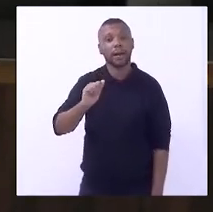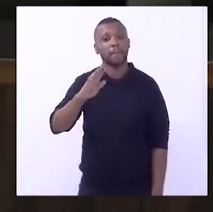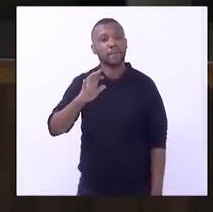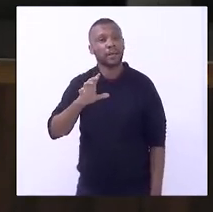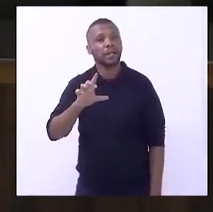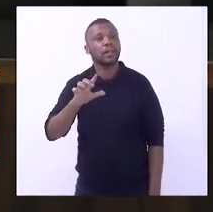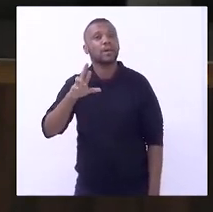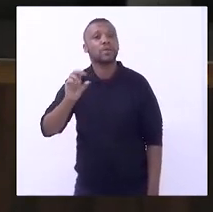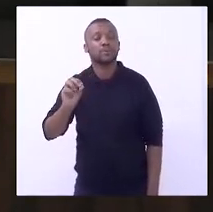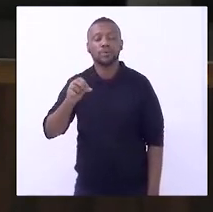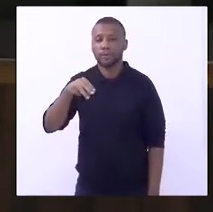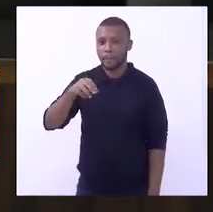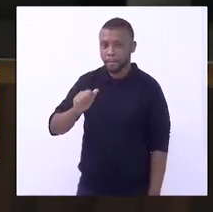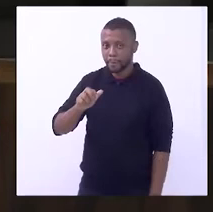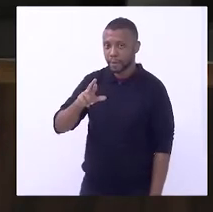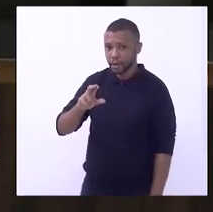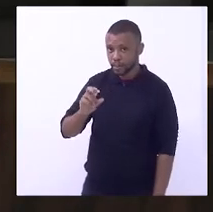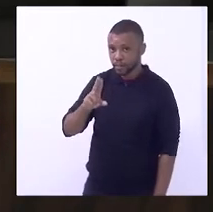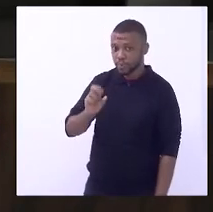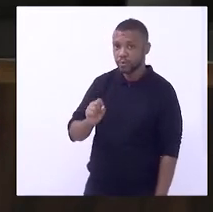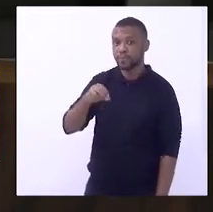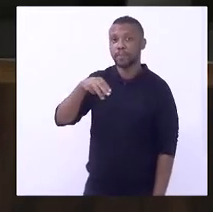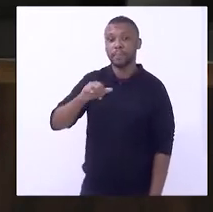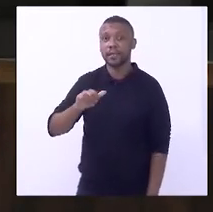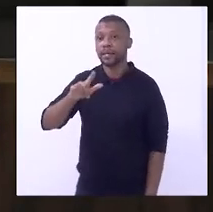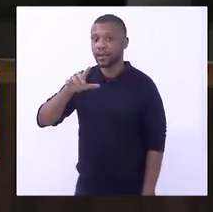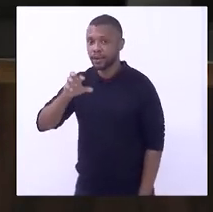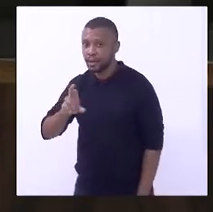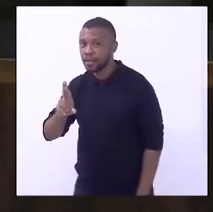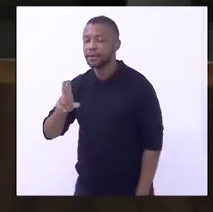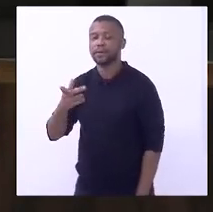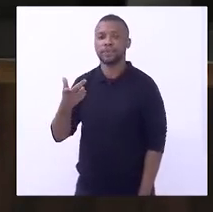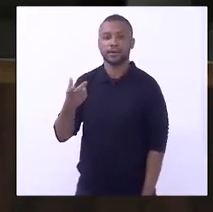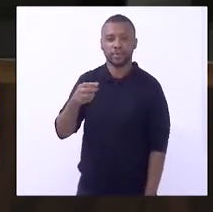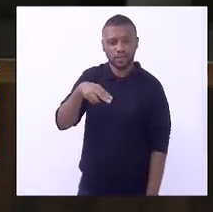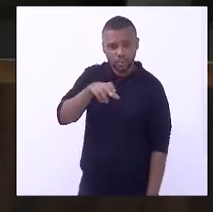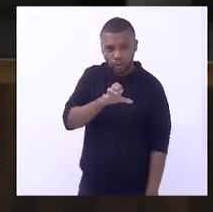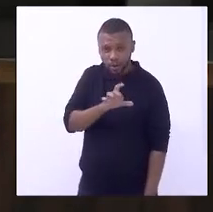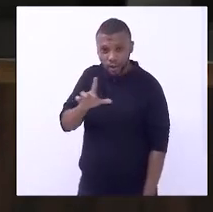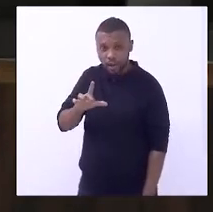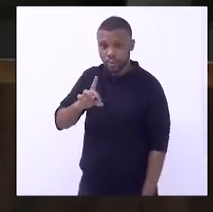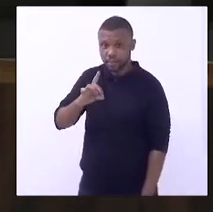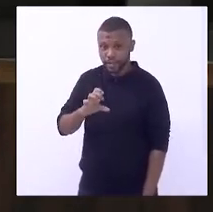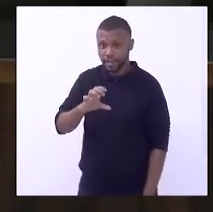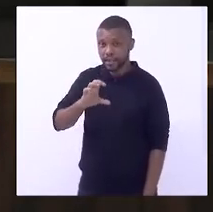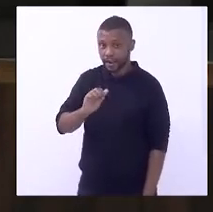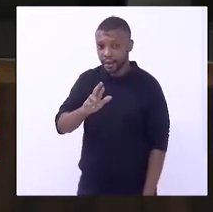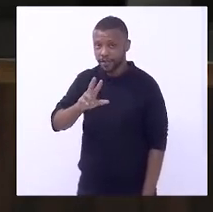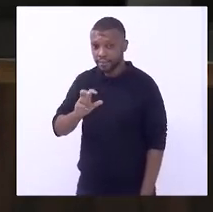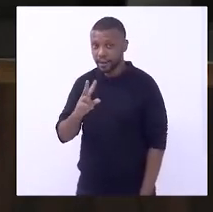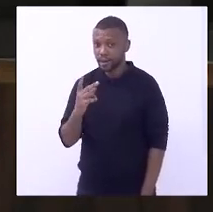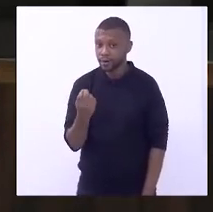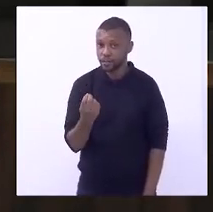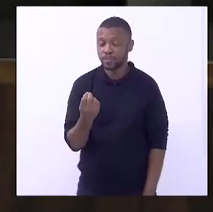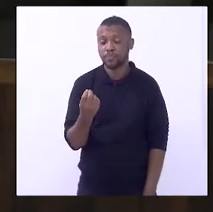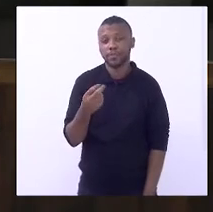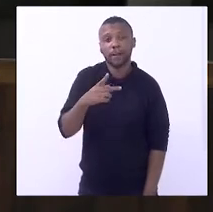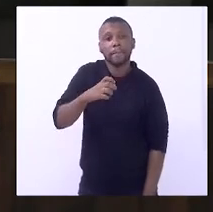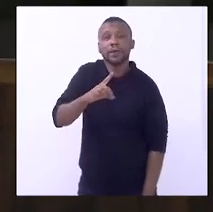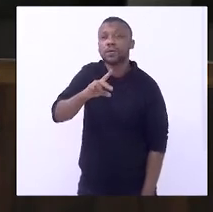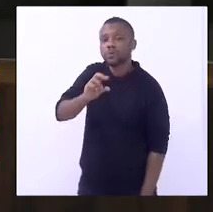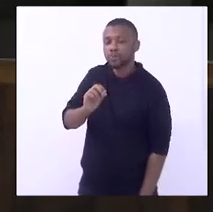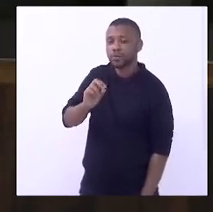Abraão, Marcos Miller, Noel de Carvalho, Pedro Ricardo,